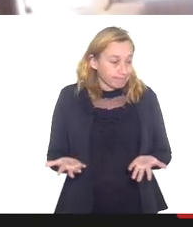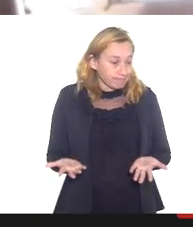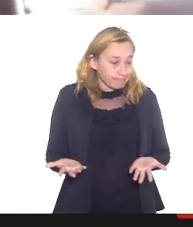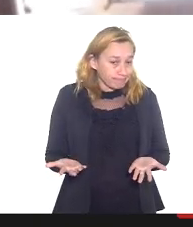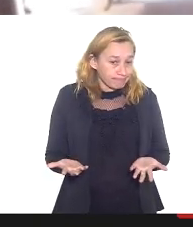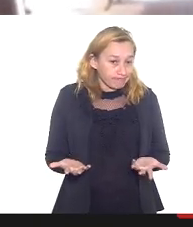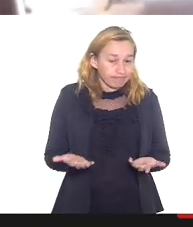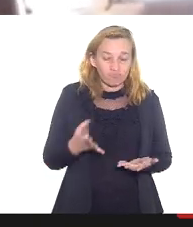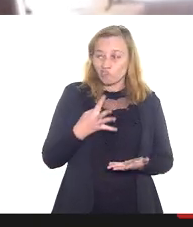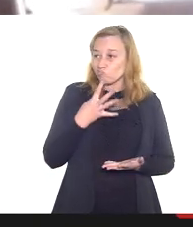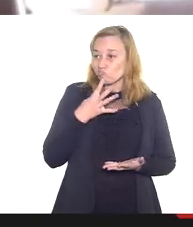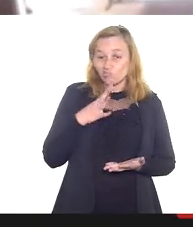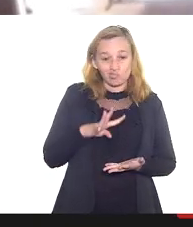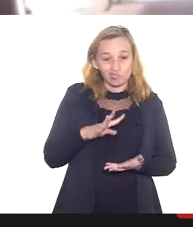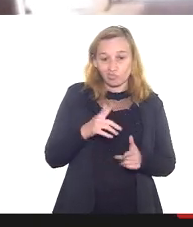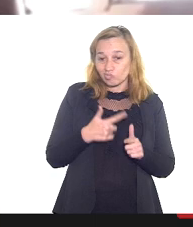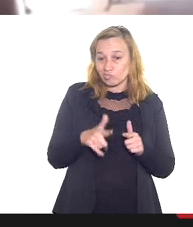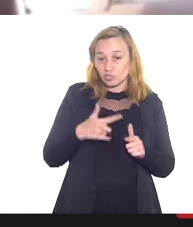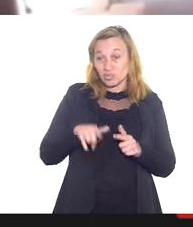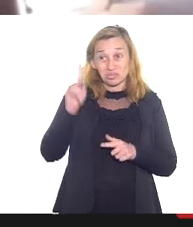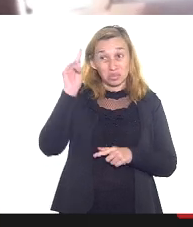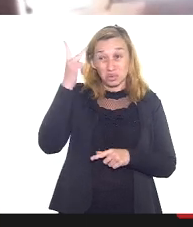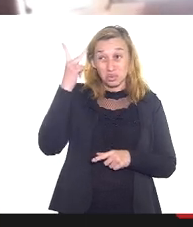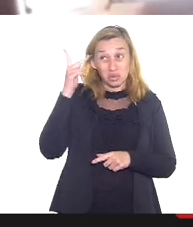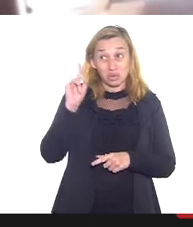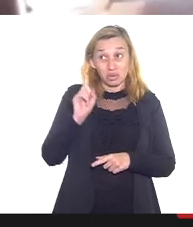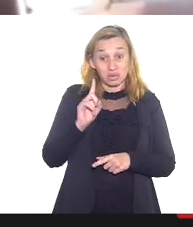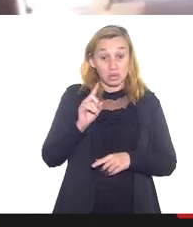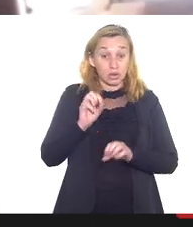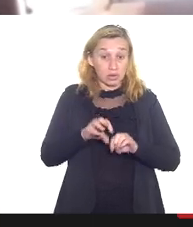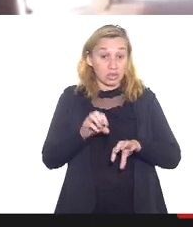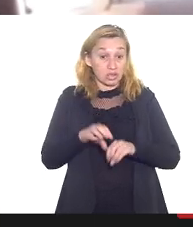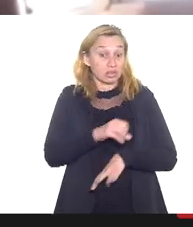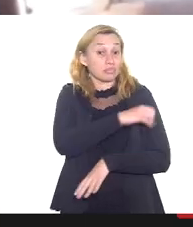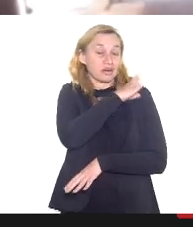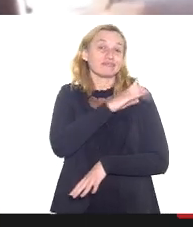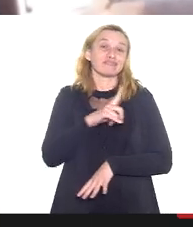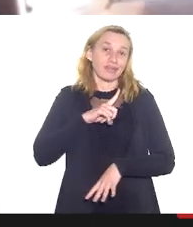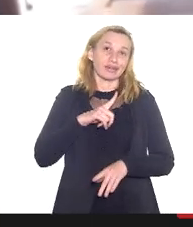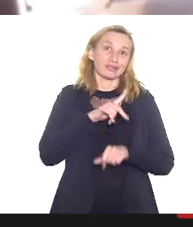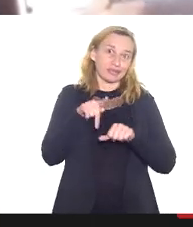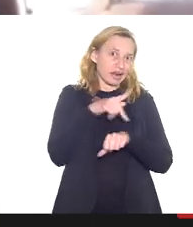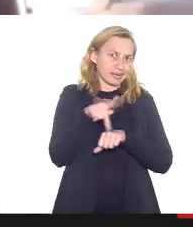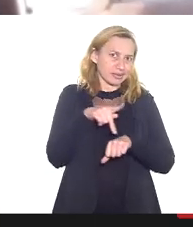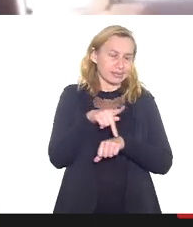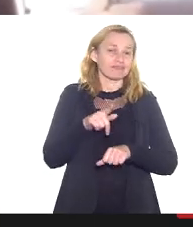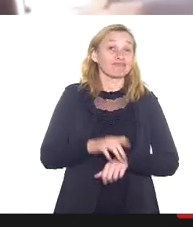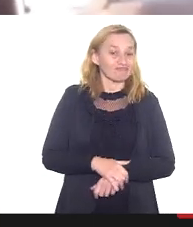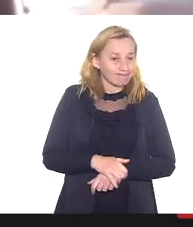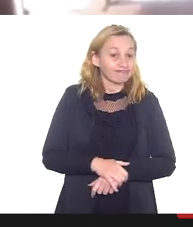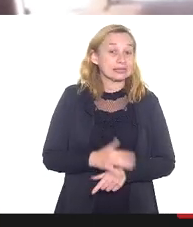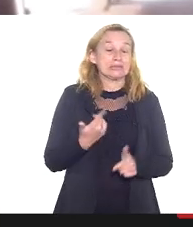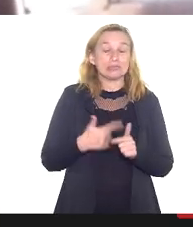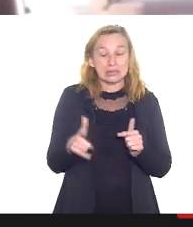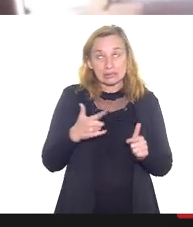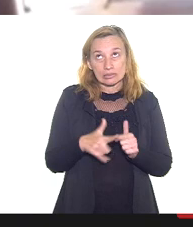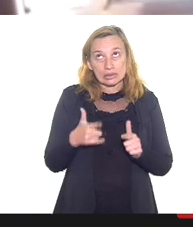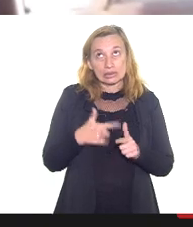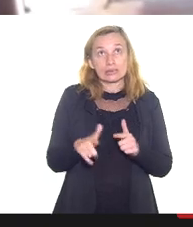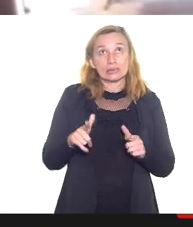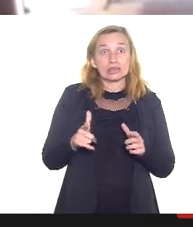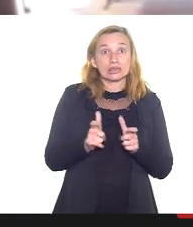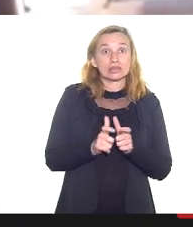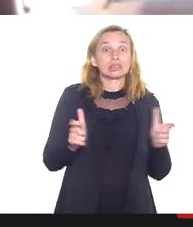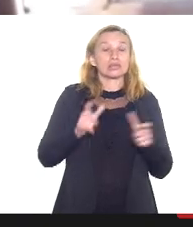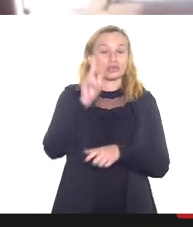não desconhece os problemas históricos que o ensino médio tem nesse país, né? O ensino médio tem tido problemas históricos. O número